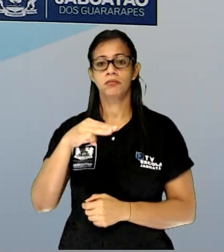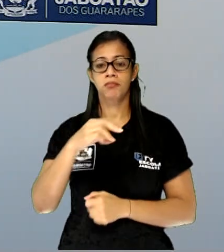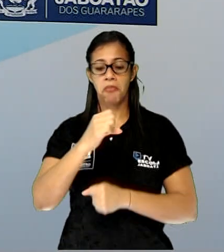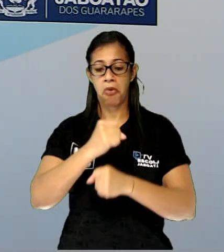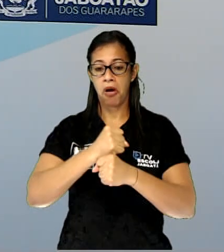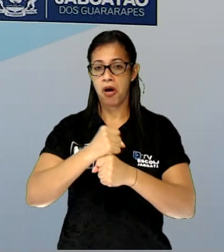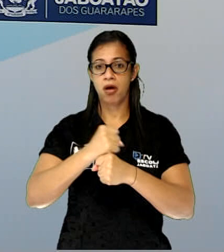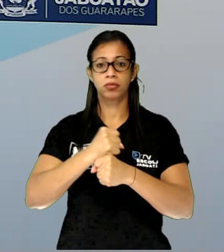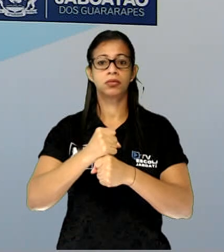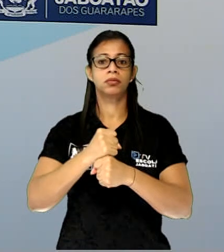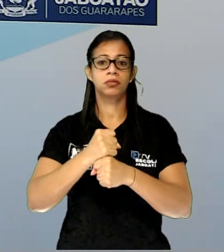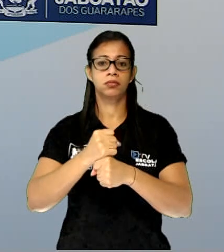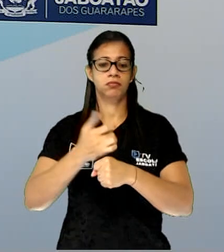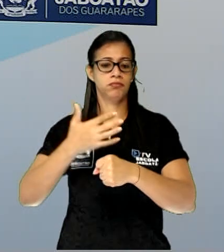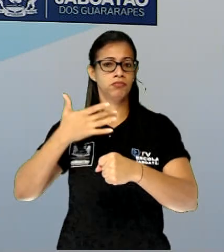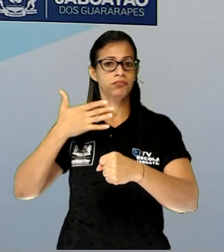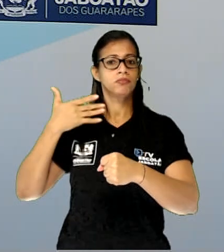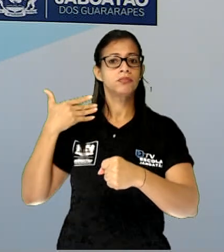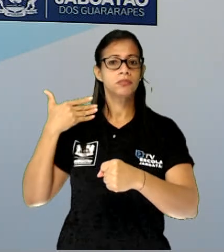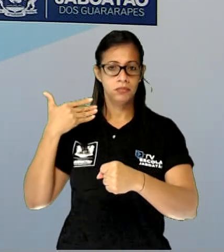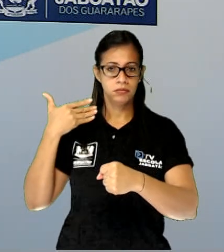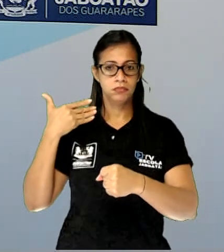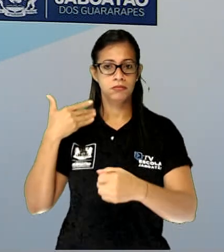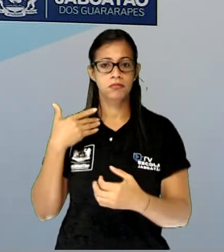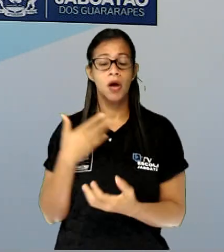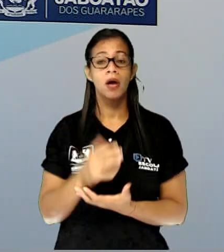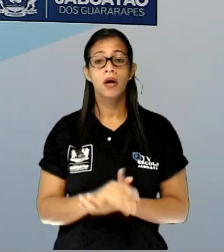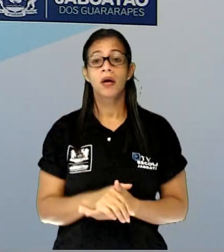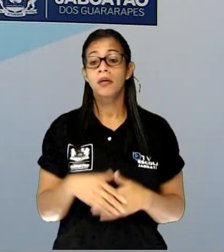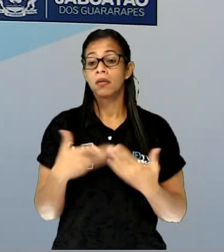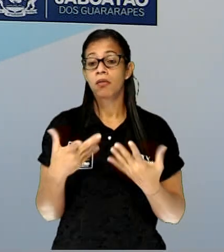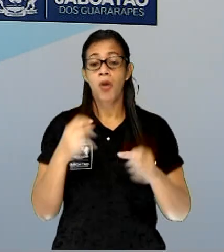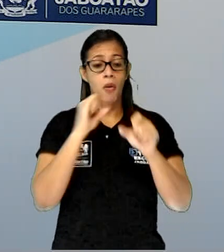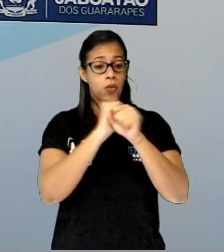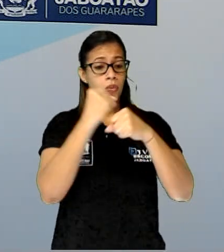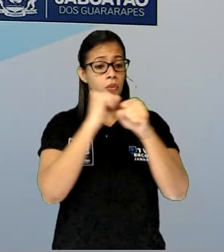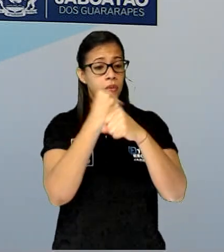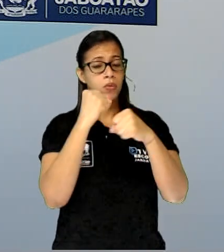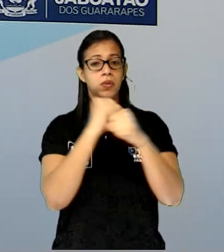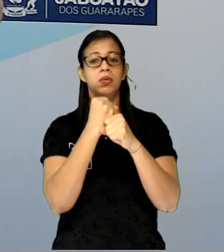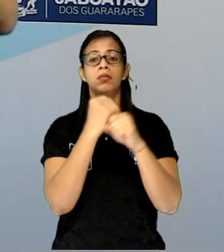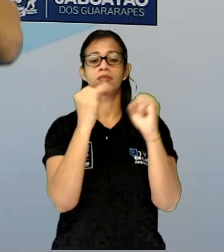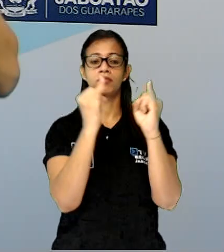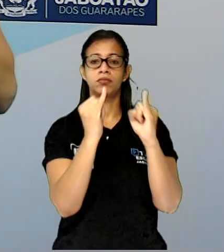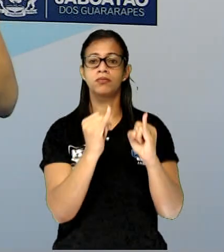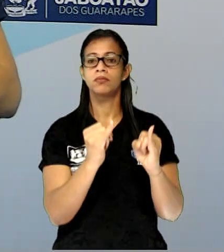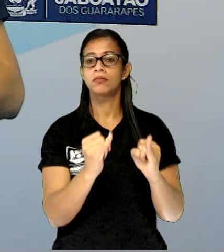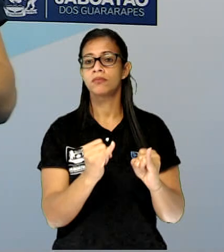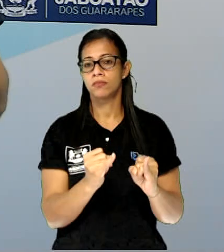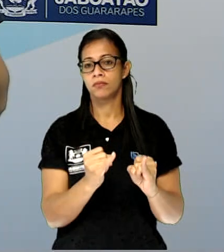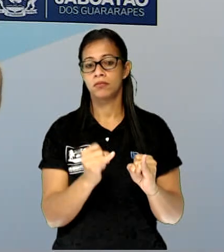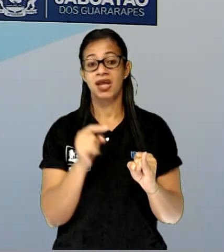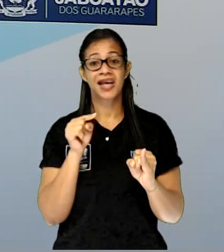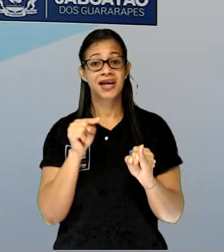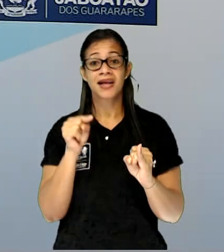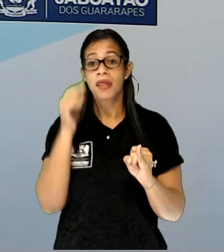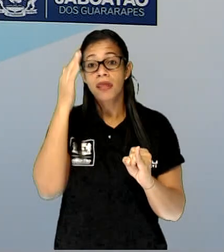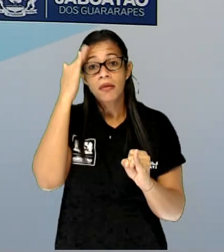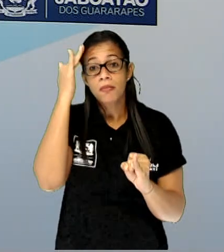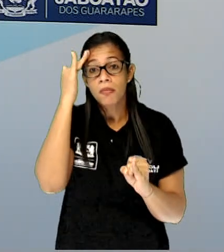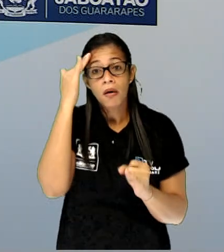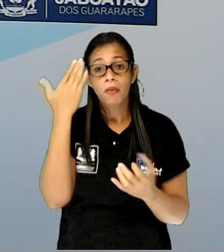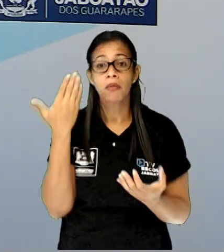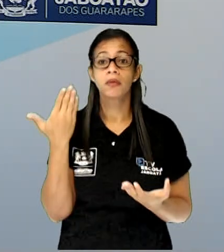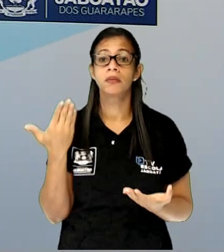eles esculpiam essas figuras, eles não entendiam que eles contribuíam para a procriação